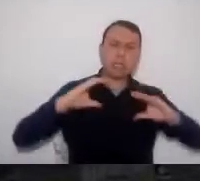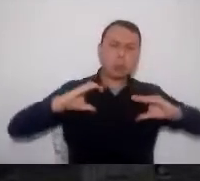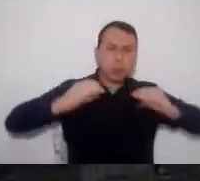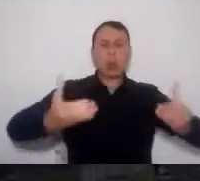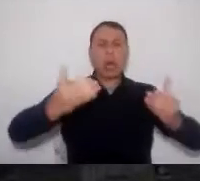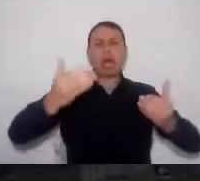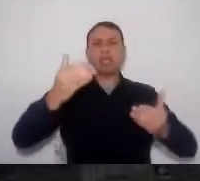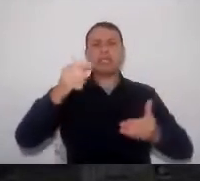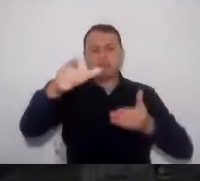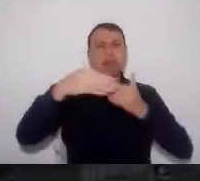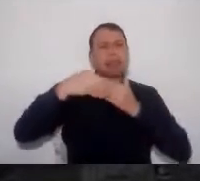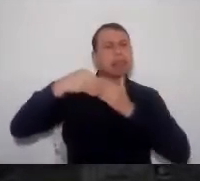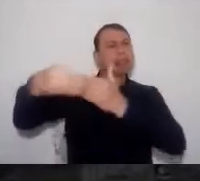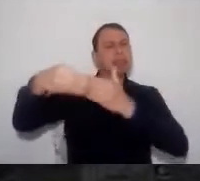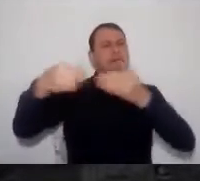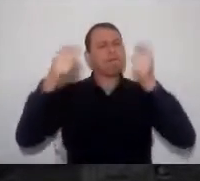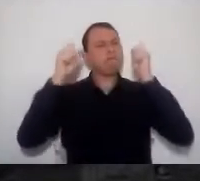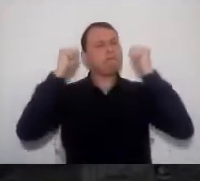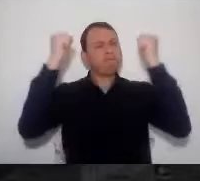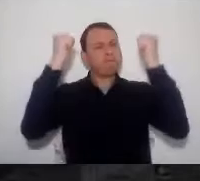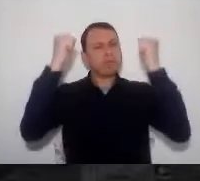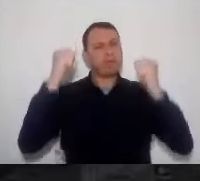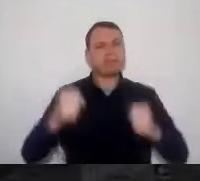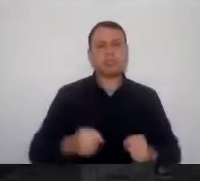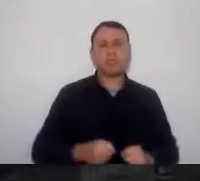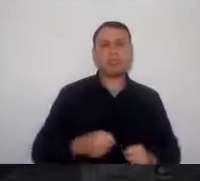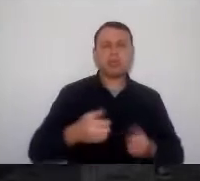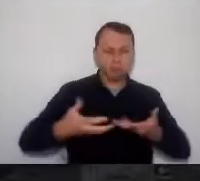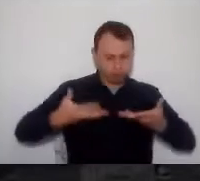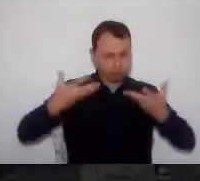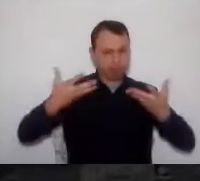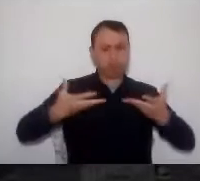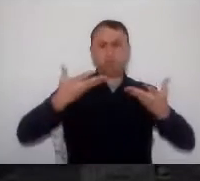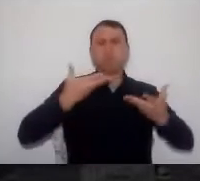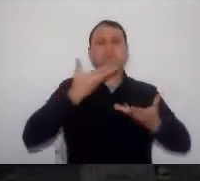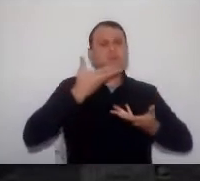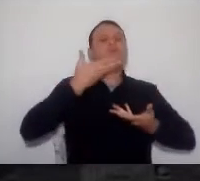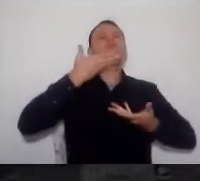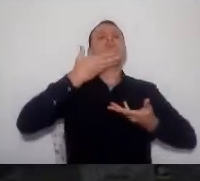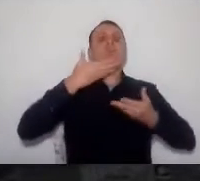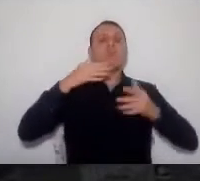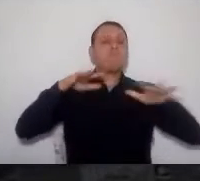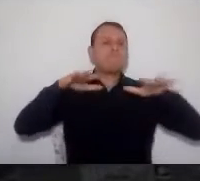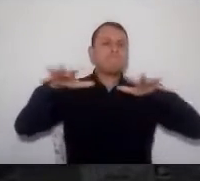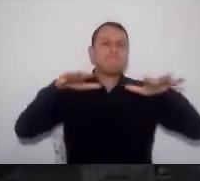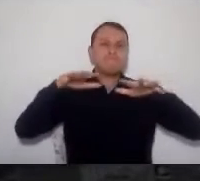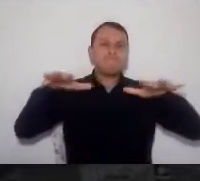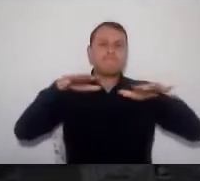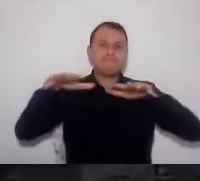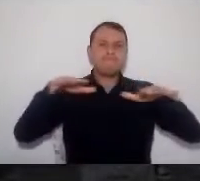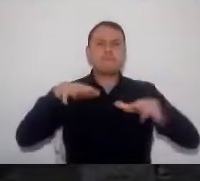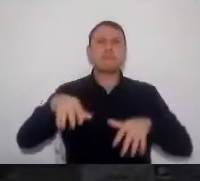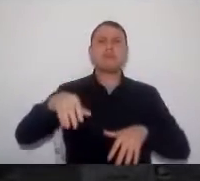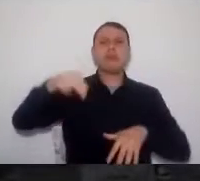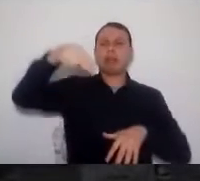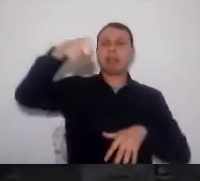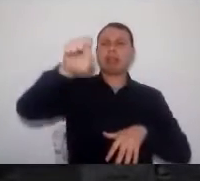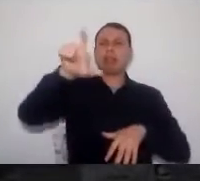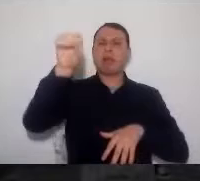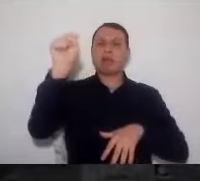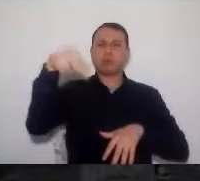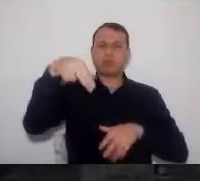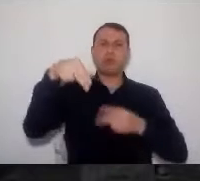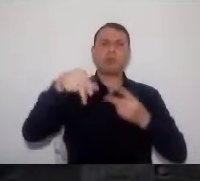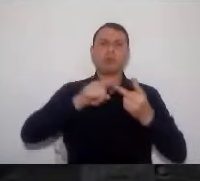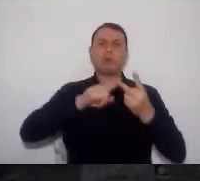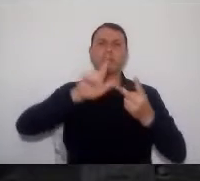liderança firme. Eu me inspiro sempre quando penso em movimento popular, no Botica, no Nelson, e mesmo em você,